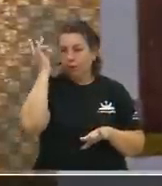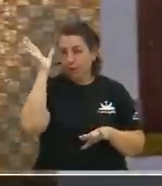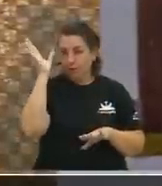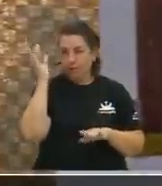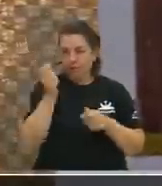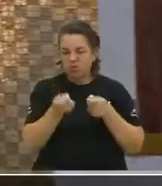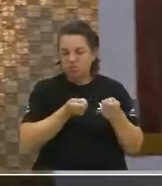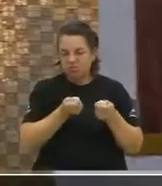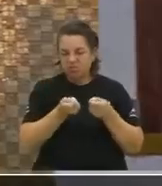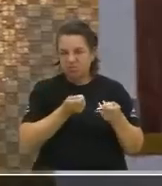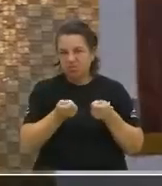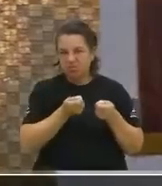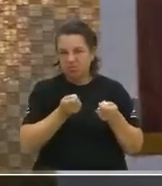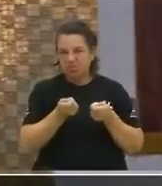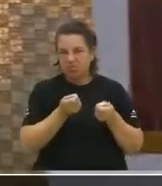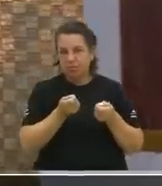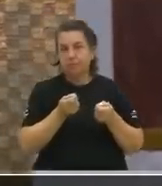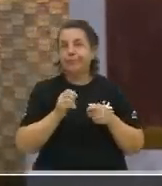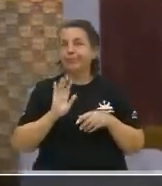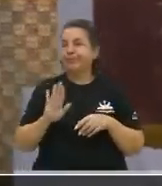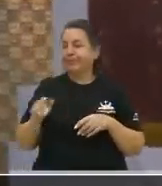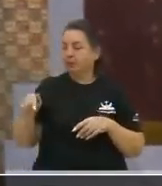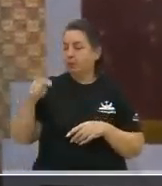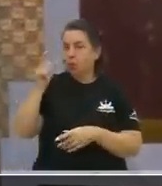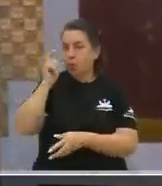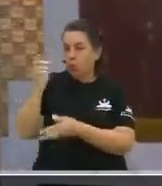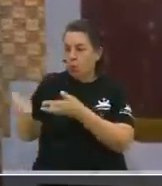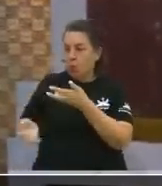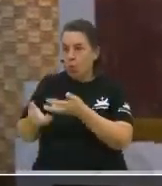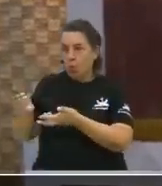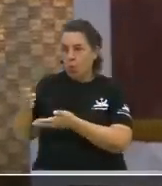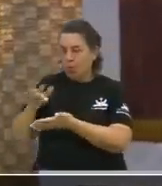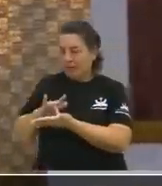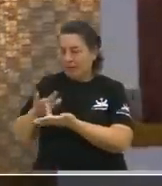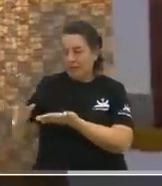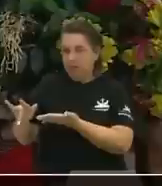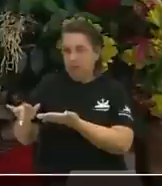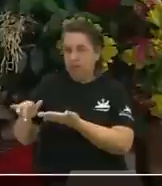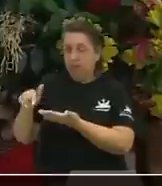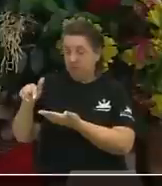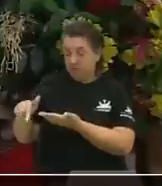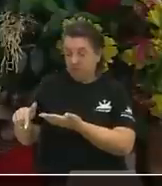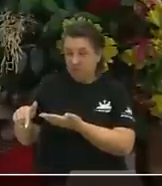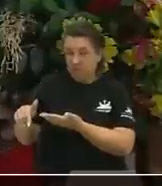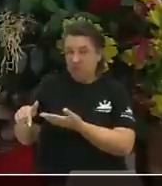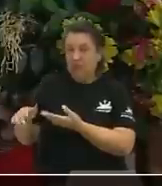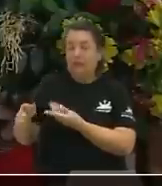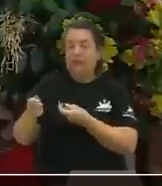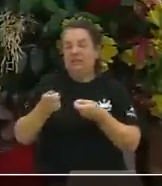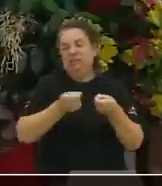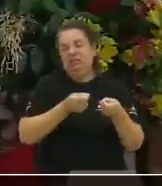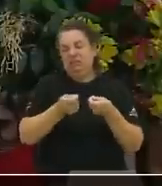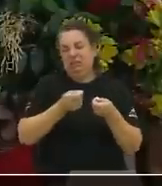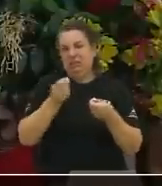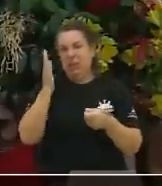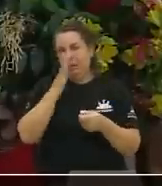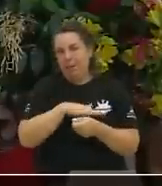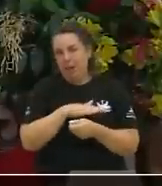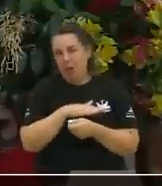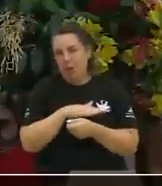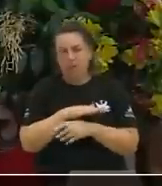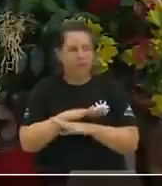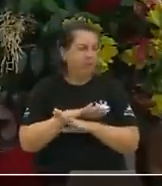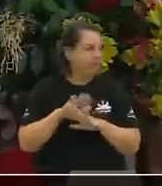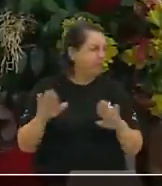Então, o inimigo, aqueles que querem governar para o mal,